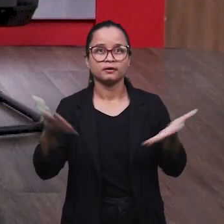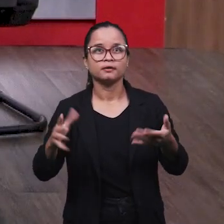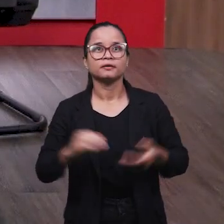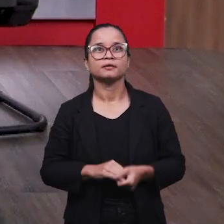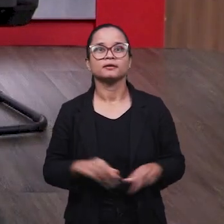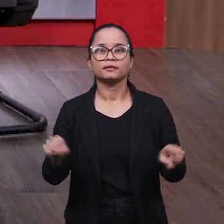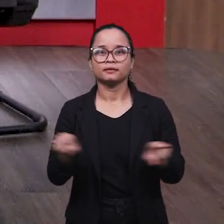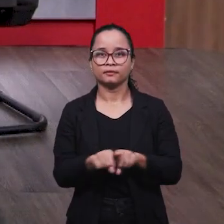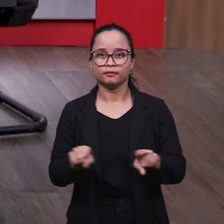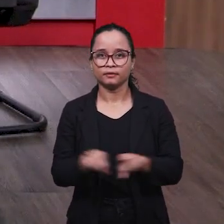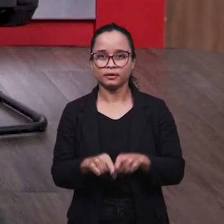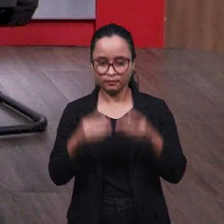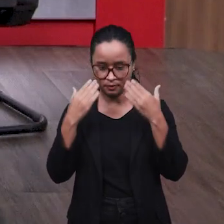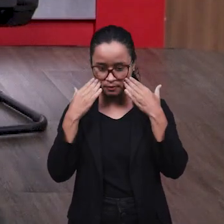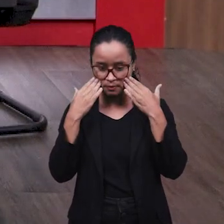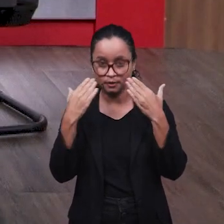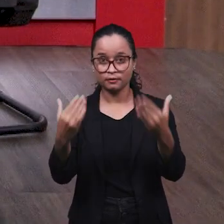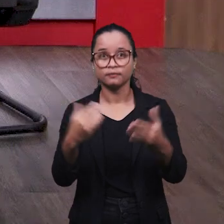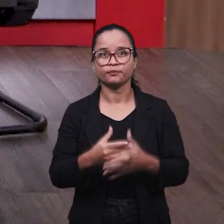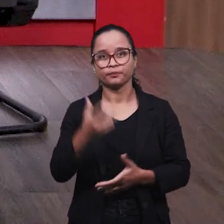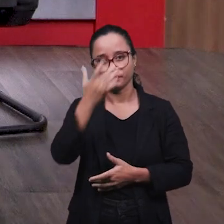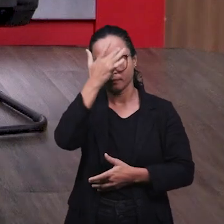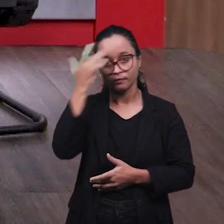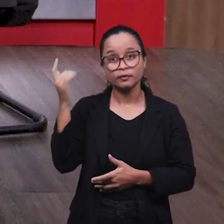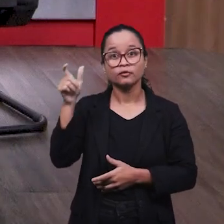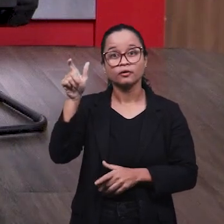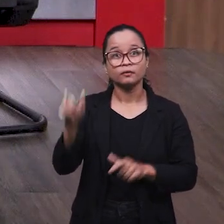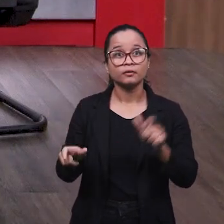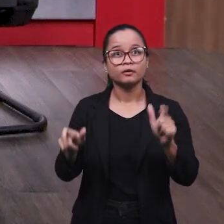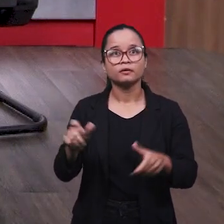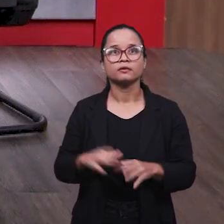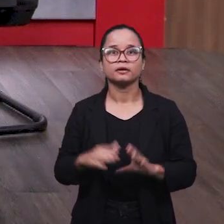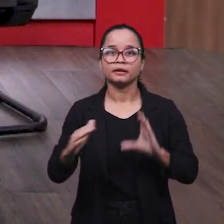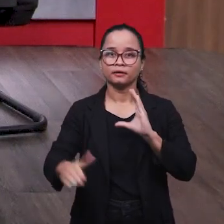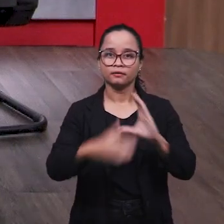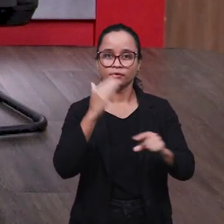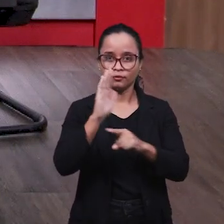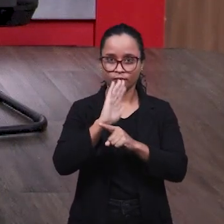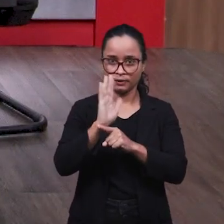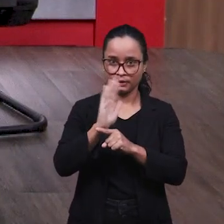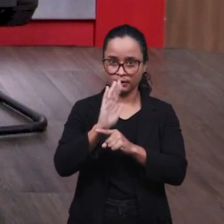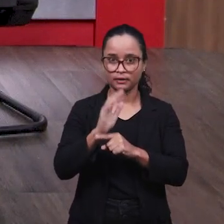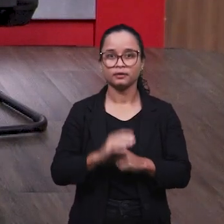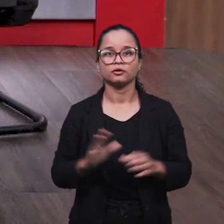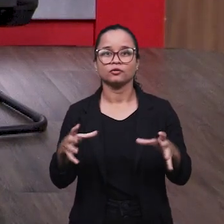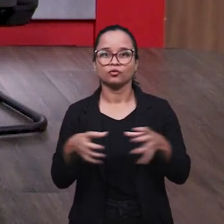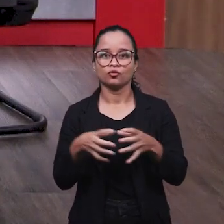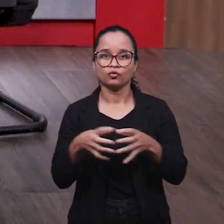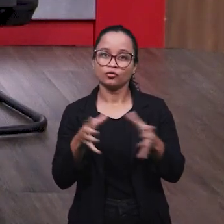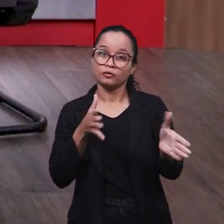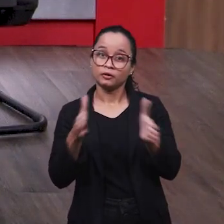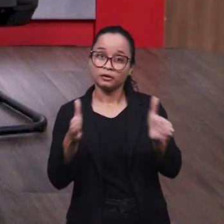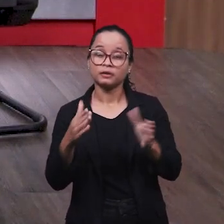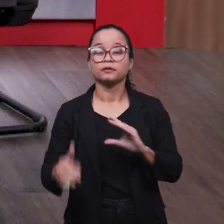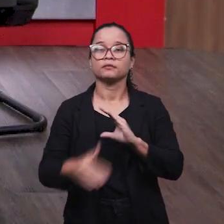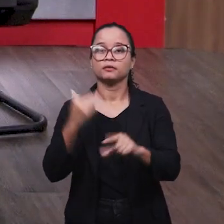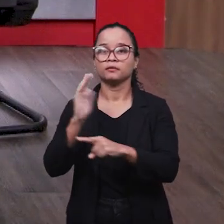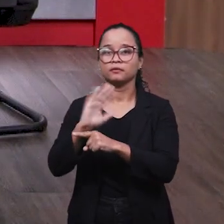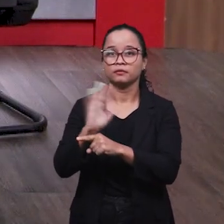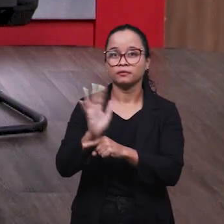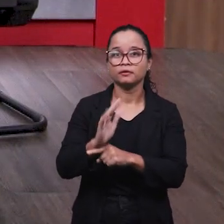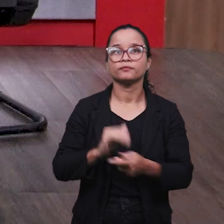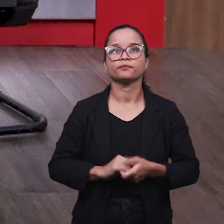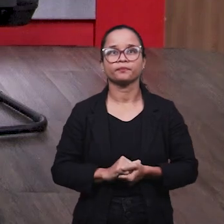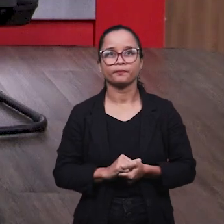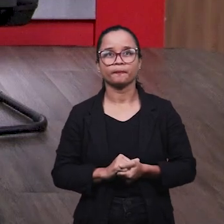fazendo apresentações de pessoas que enviam vídeos, pessoas que são do grupo de acessibilidade e enviam vídeos para a escola